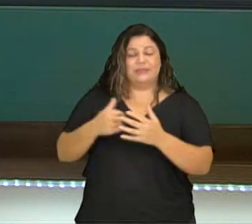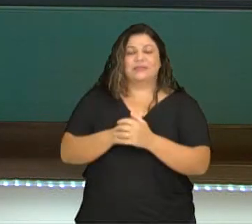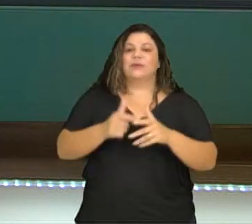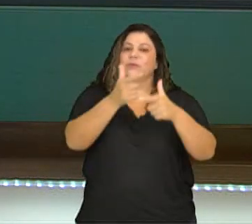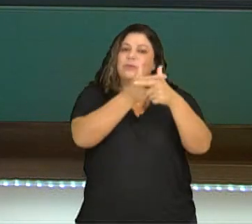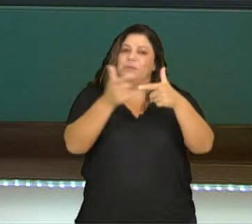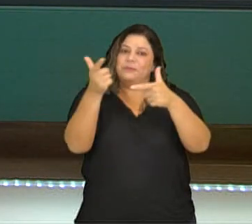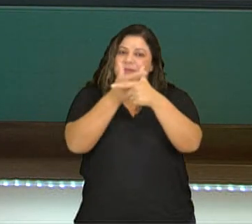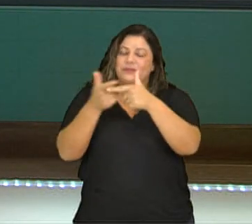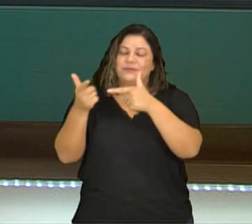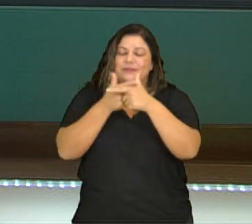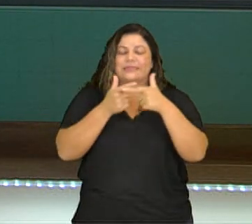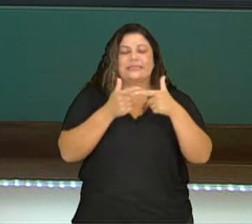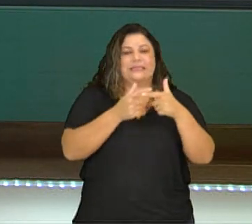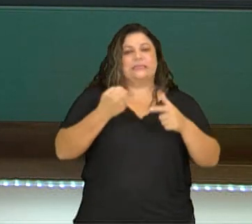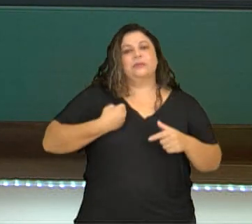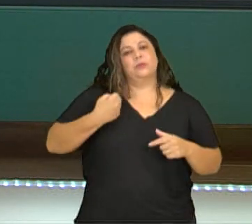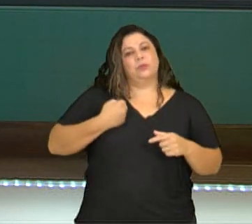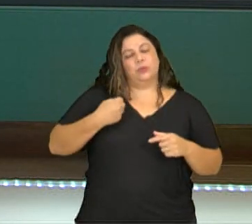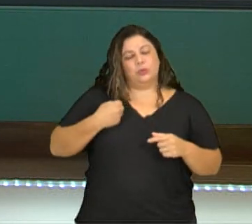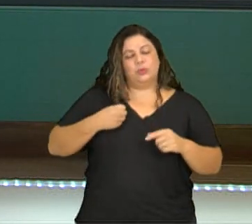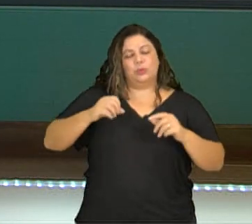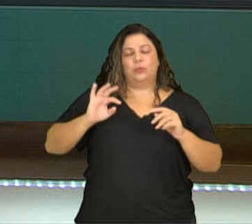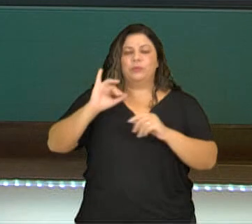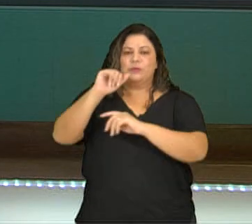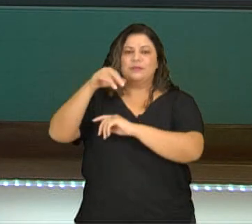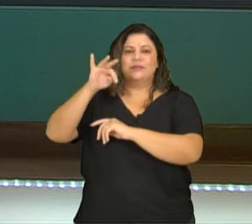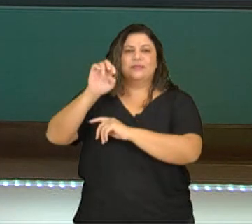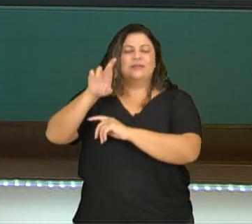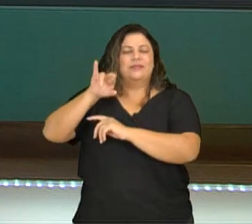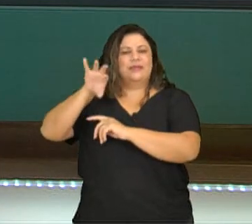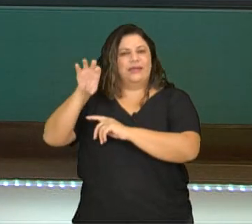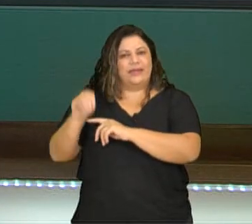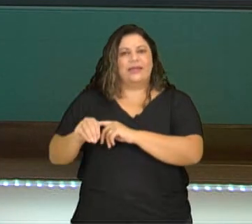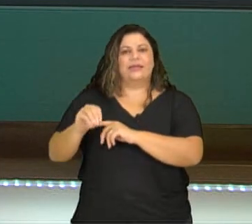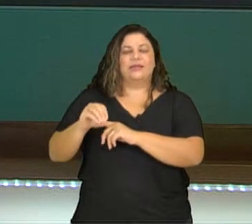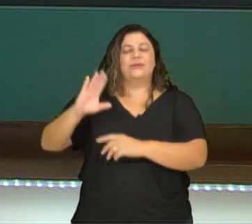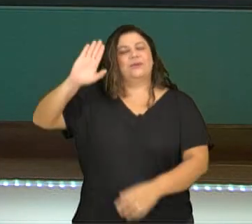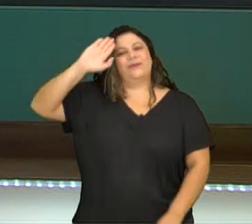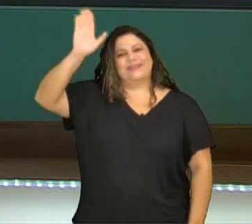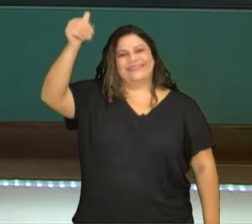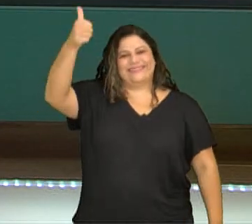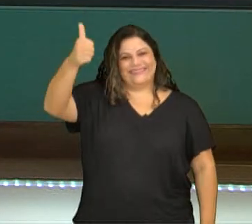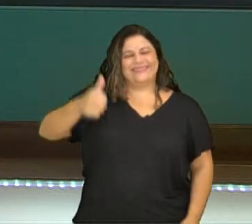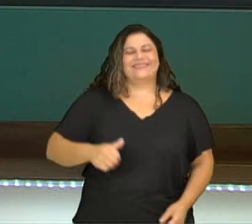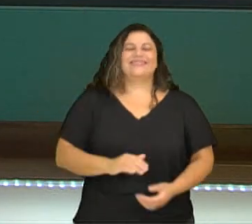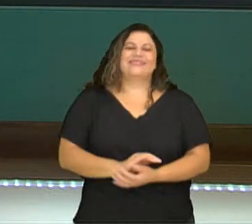divisão de números inteiros e até breve!